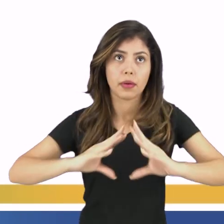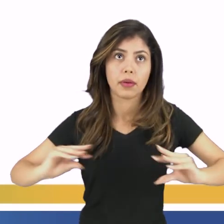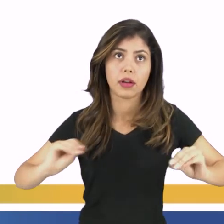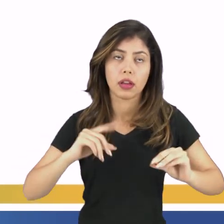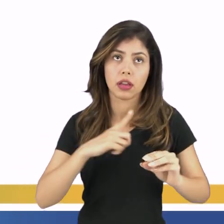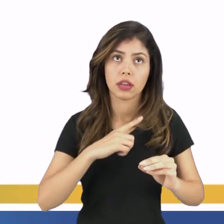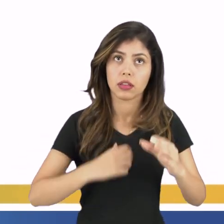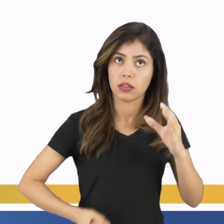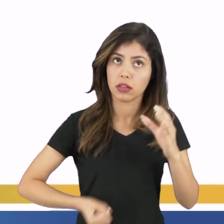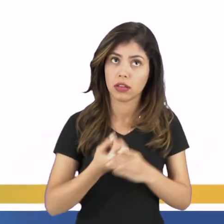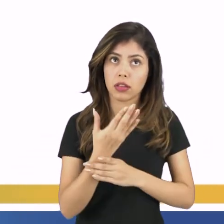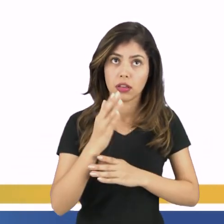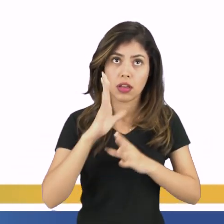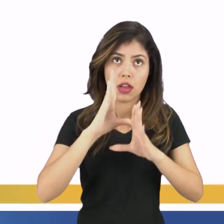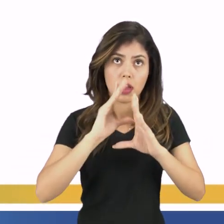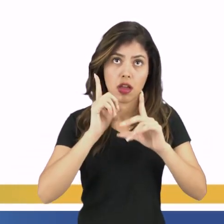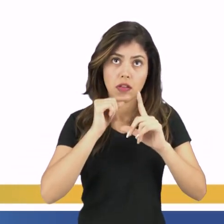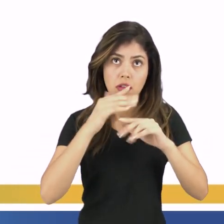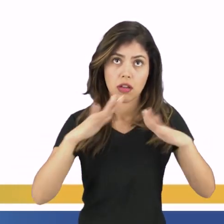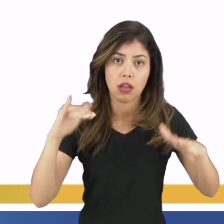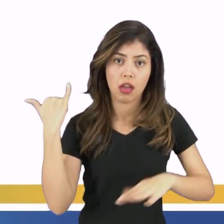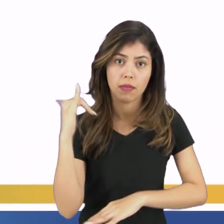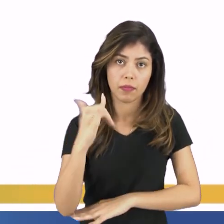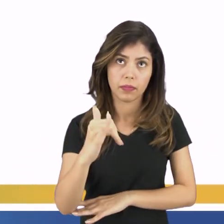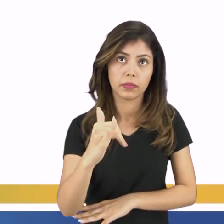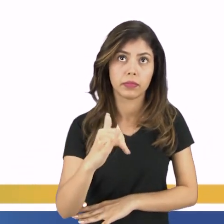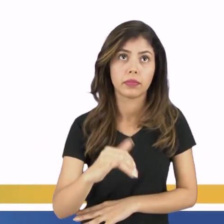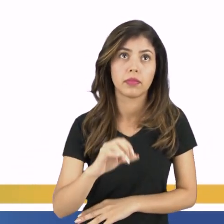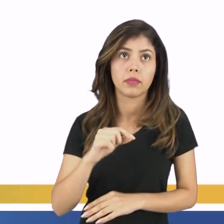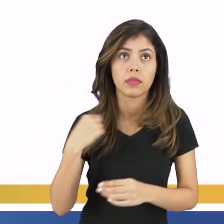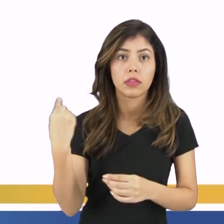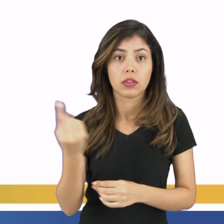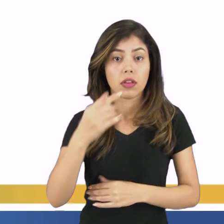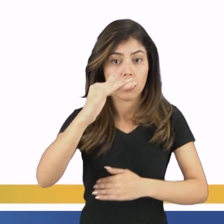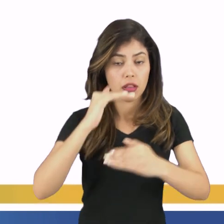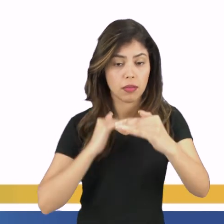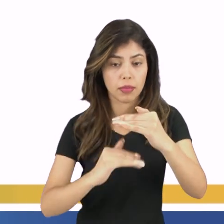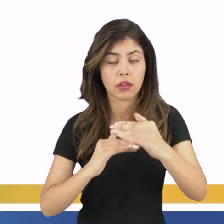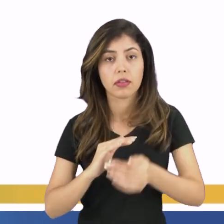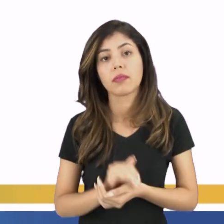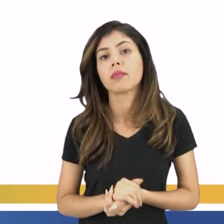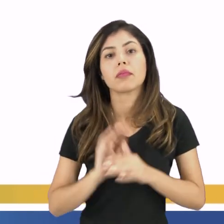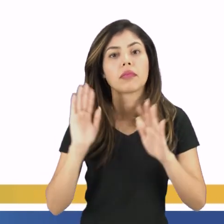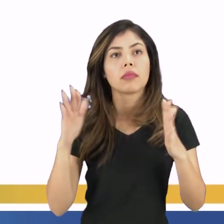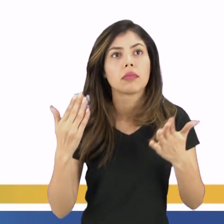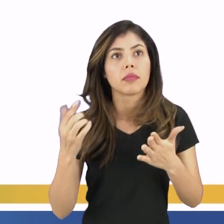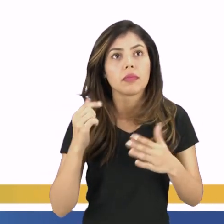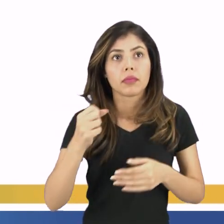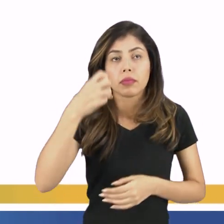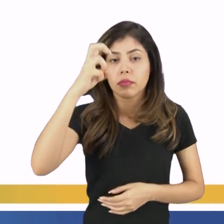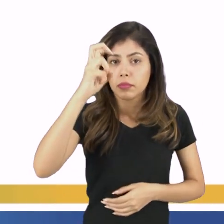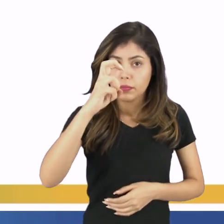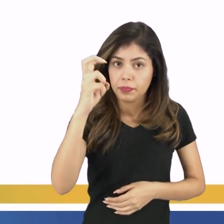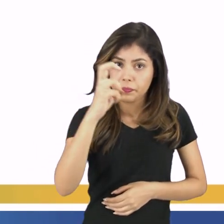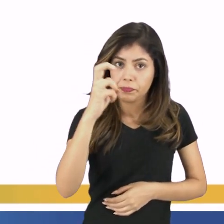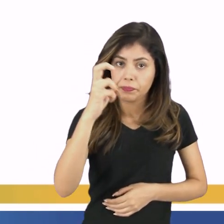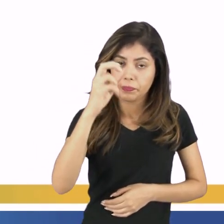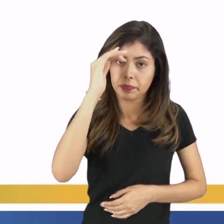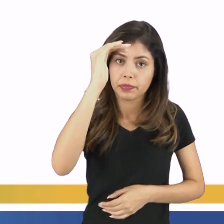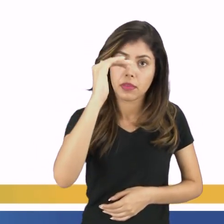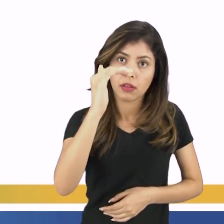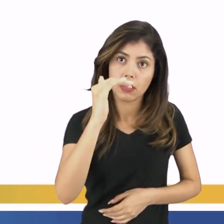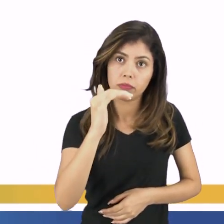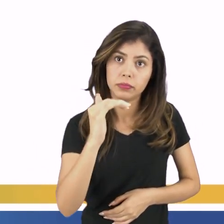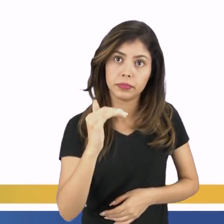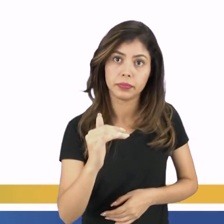geram uma solução aquosa que conduz correntes elétricas dos compostos abaixo. Então a gente tem aqui 5 compostos